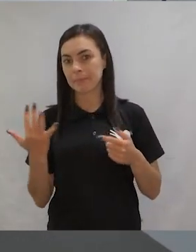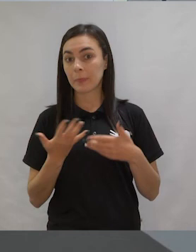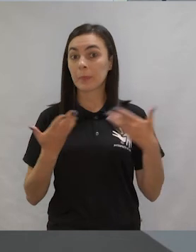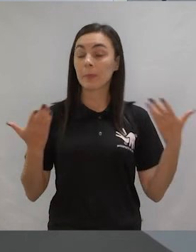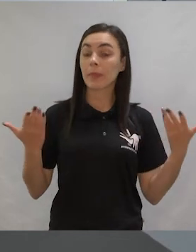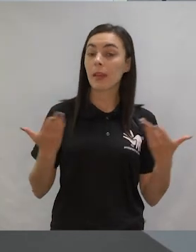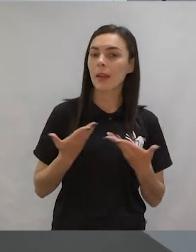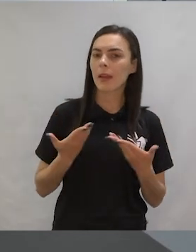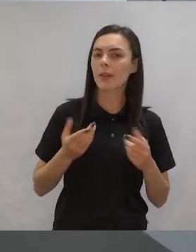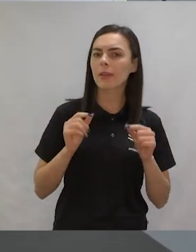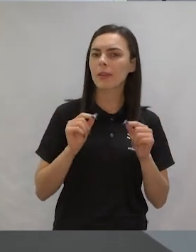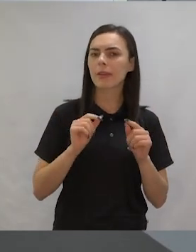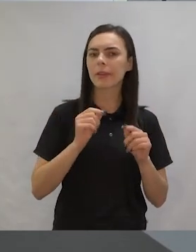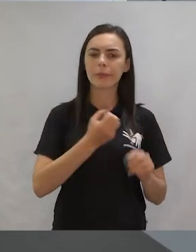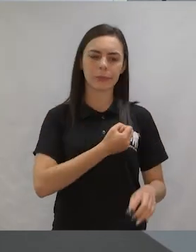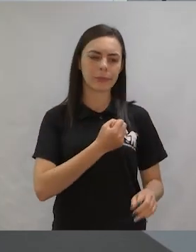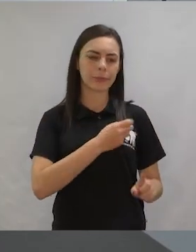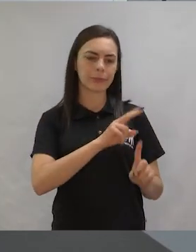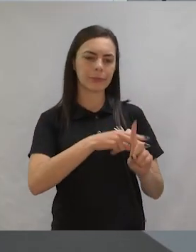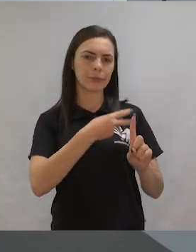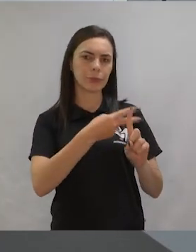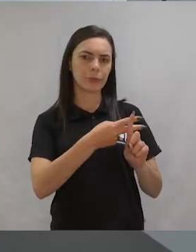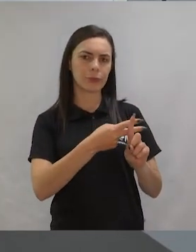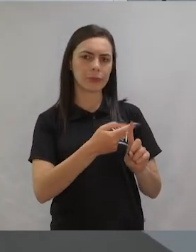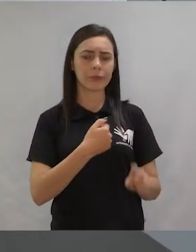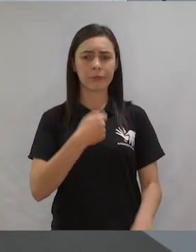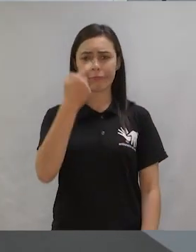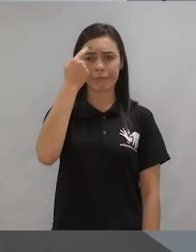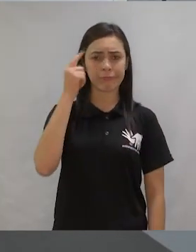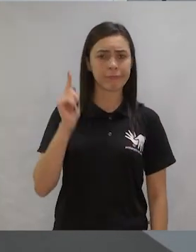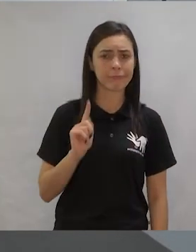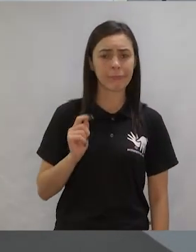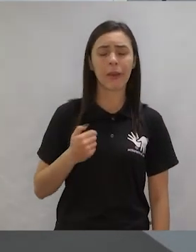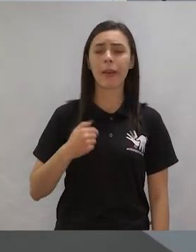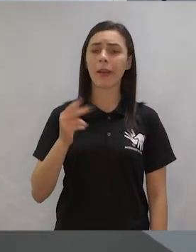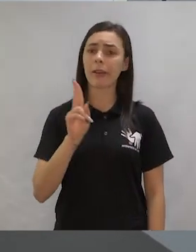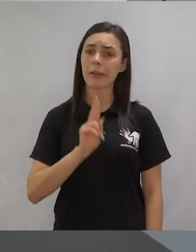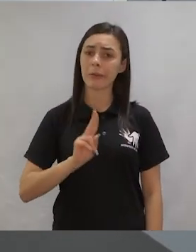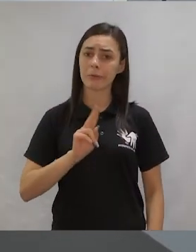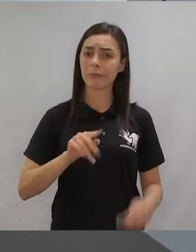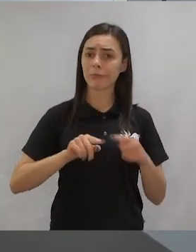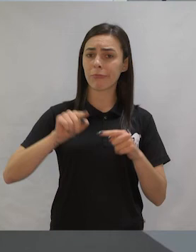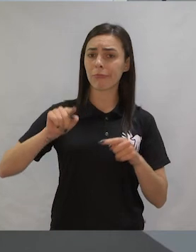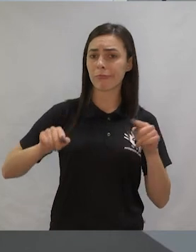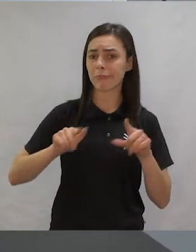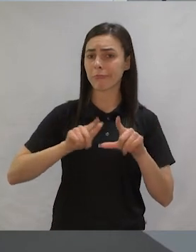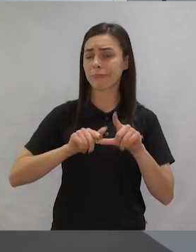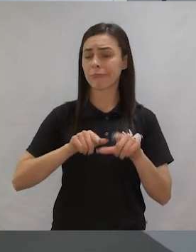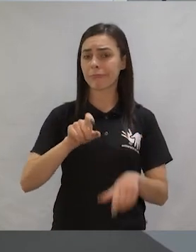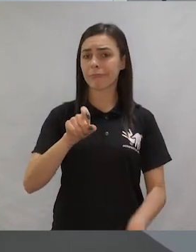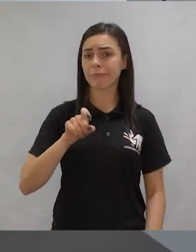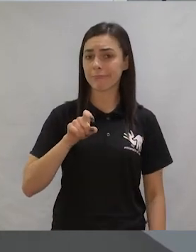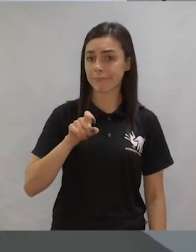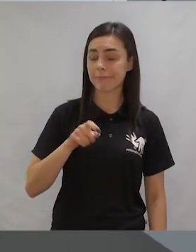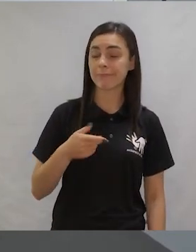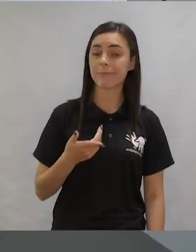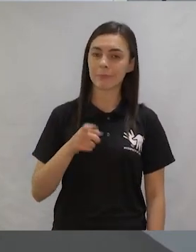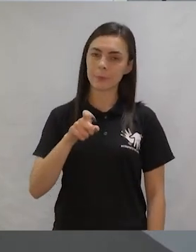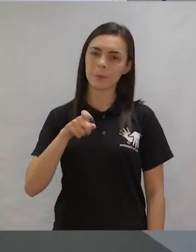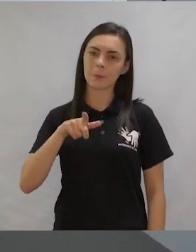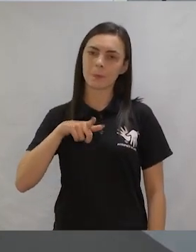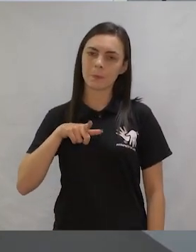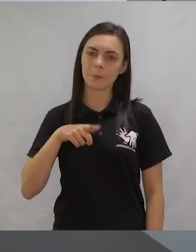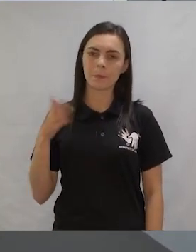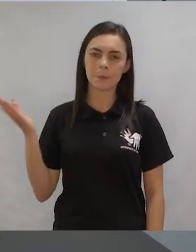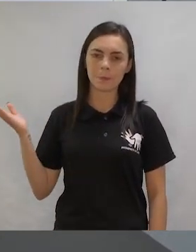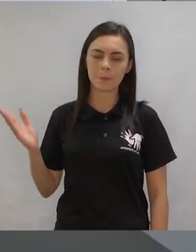coisa. Então, se eu tenho, ó, o dobro de um número, eu desconheço esse número, eu vou utilizar a variável x. Então eu tenho